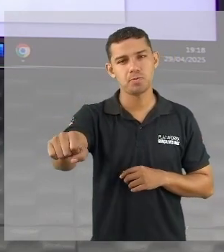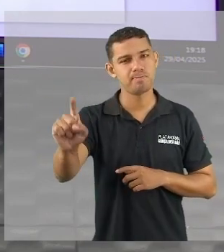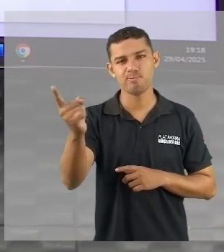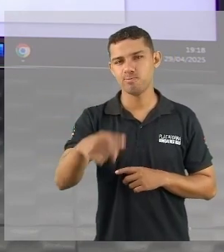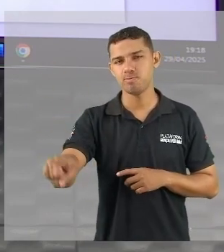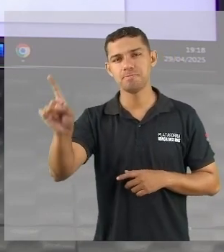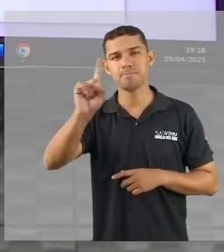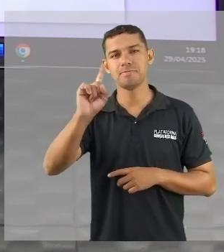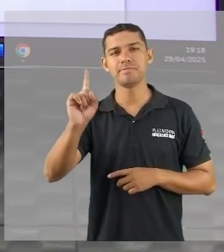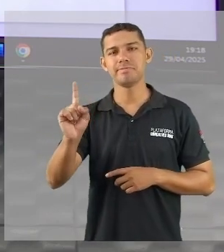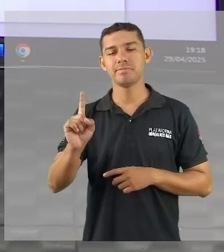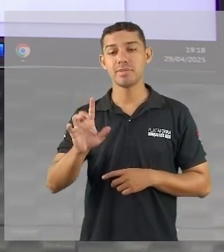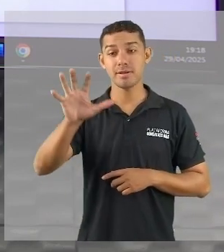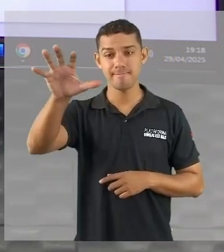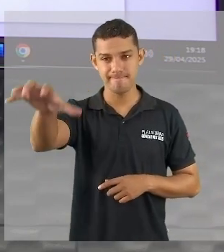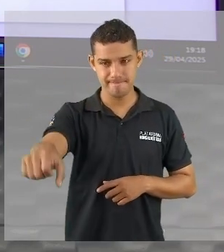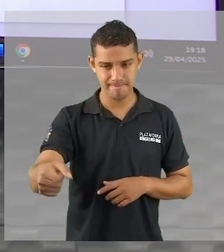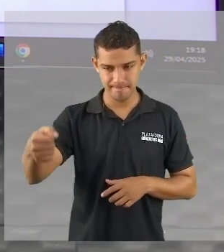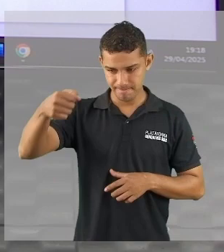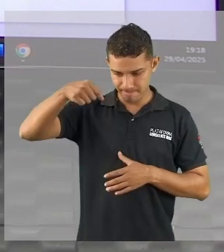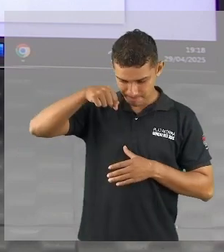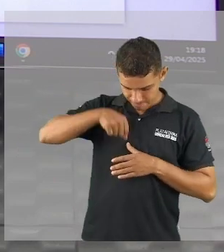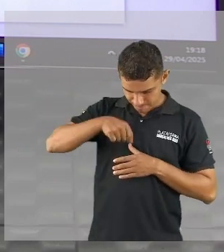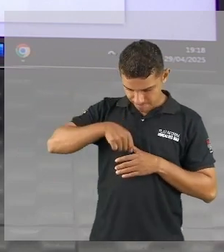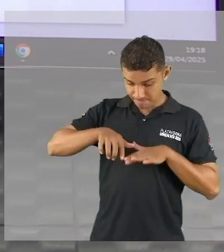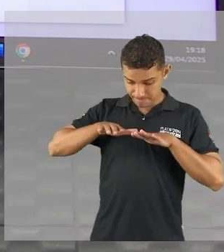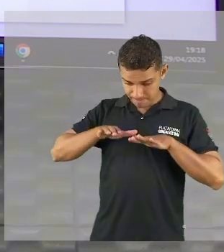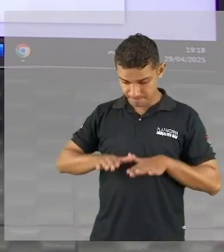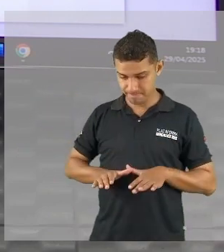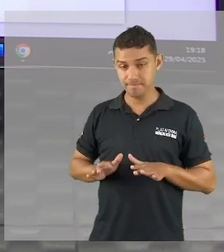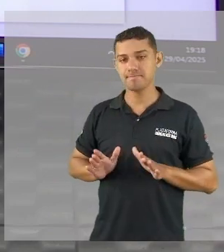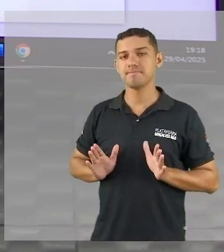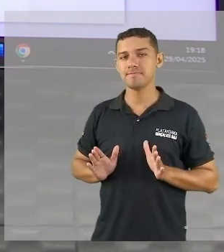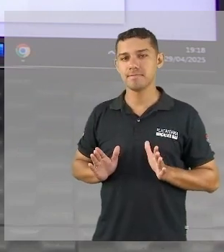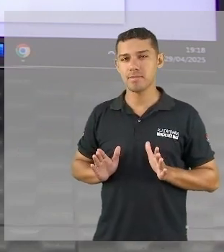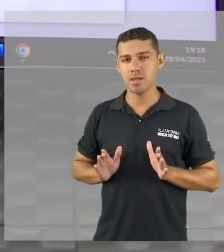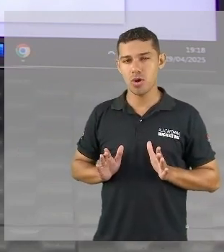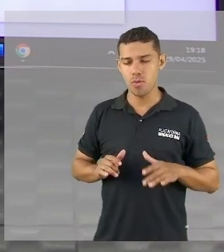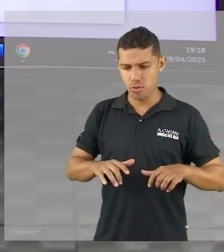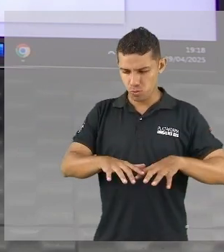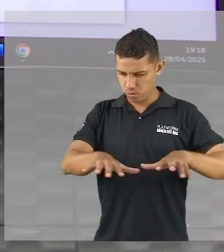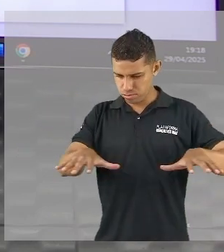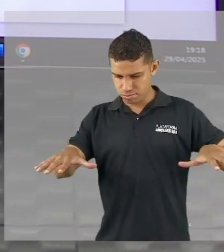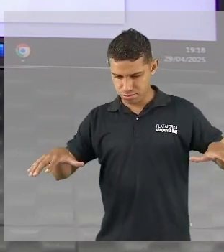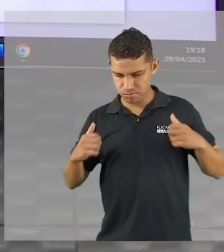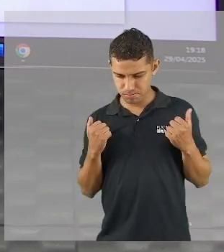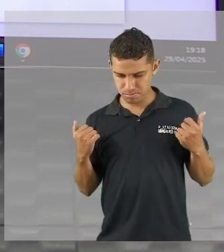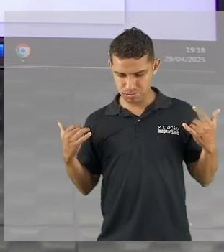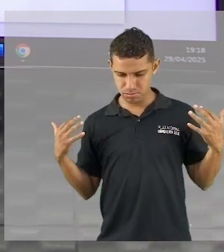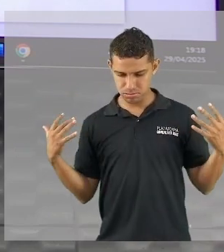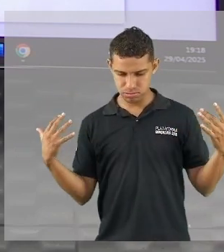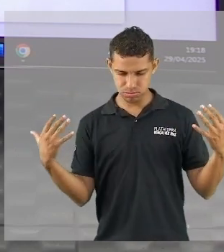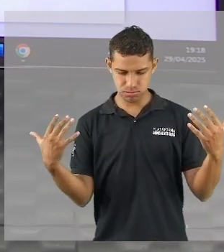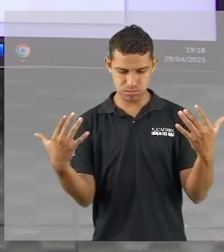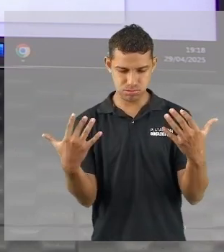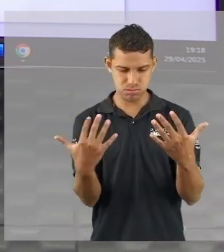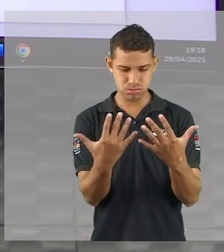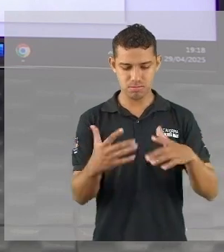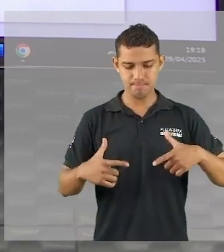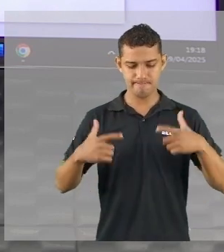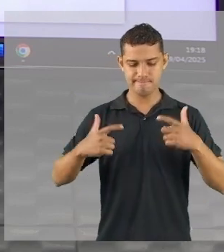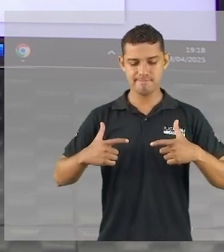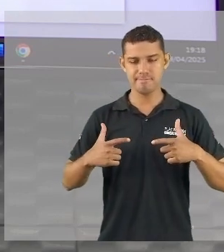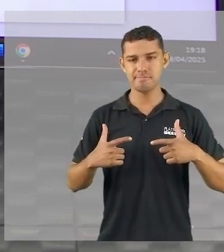fruto. Então, olha só, os homens começam um processo de fixação dentro do território. Não